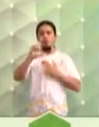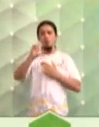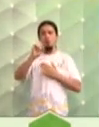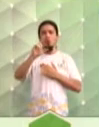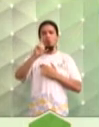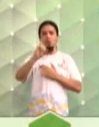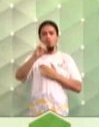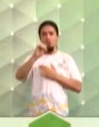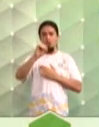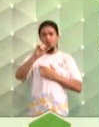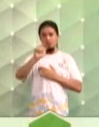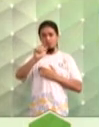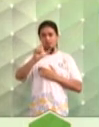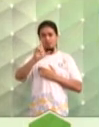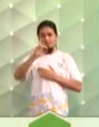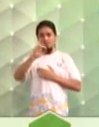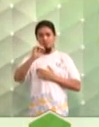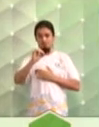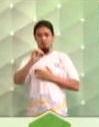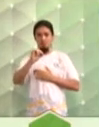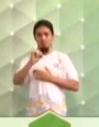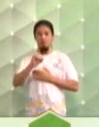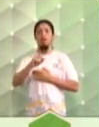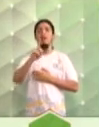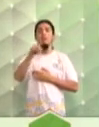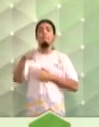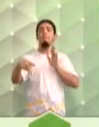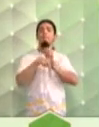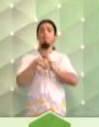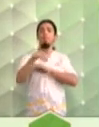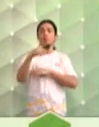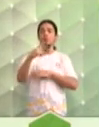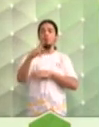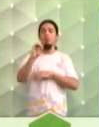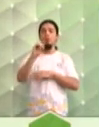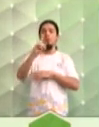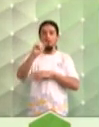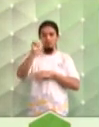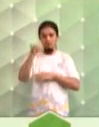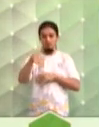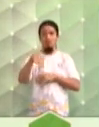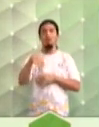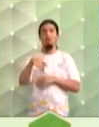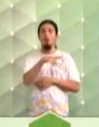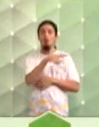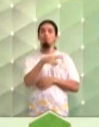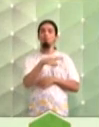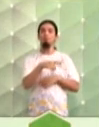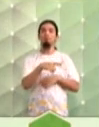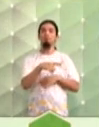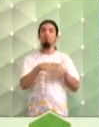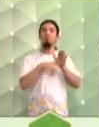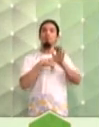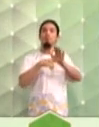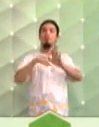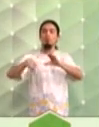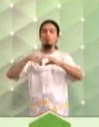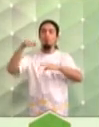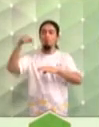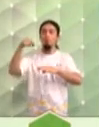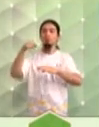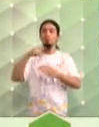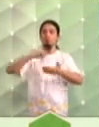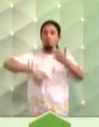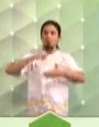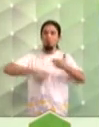imagem do Clodoaldo, que é da Prodan, que é quem fornece o sistema de sorteio para a nota fiscal amazonense. A Shirley vai lá agora. Tá tudo